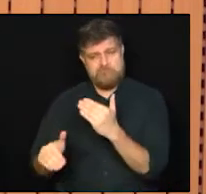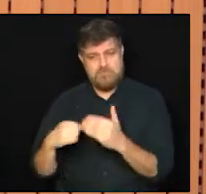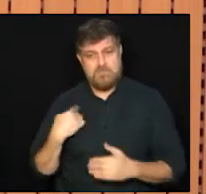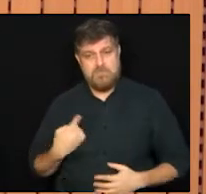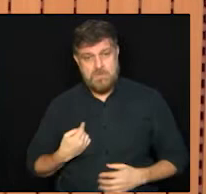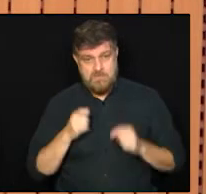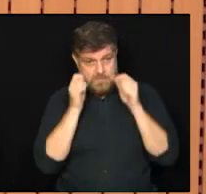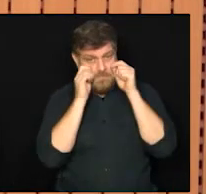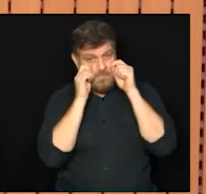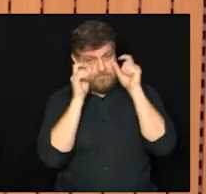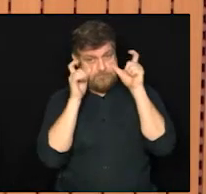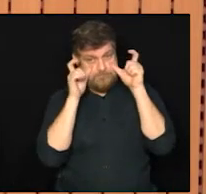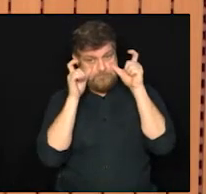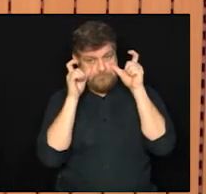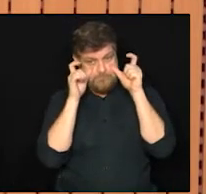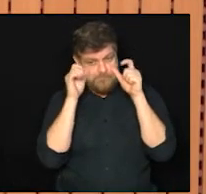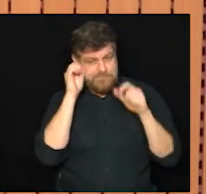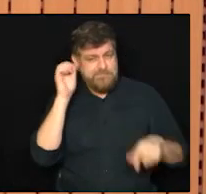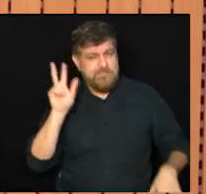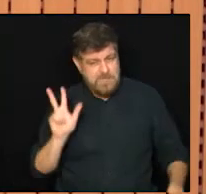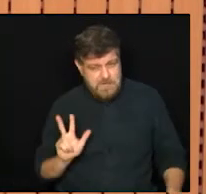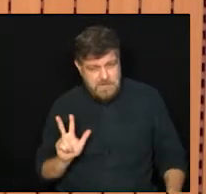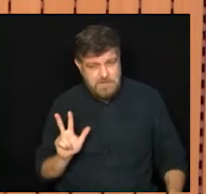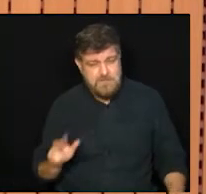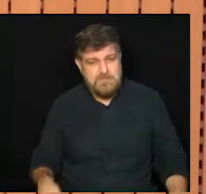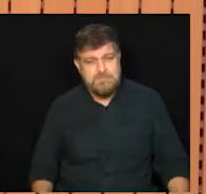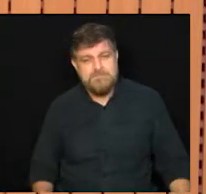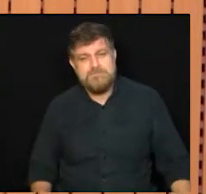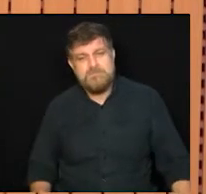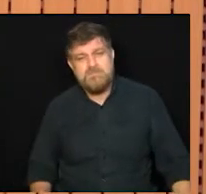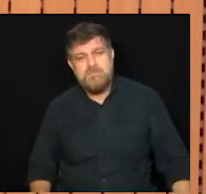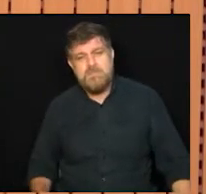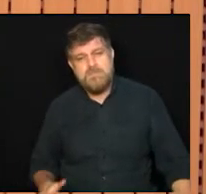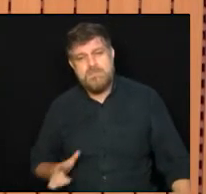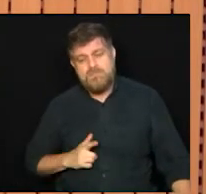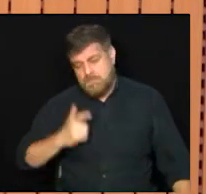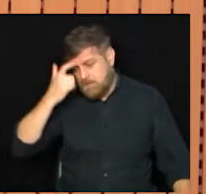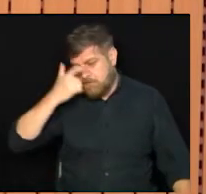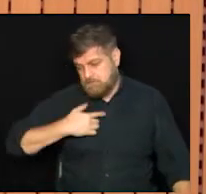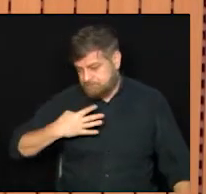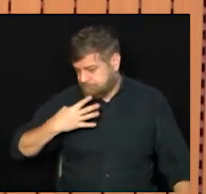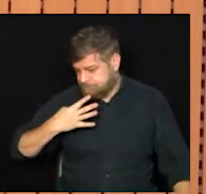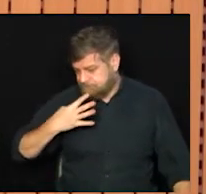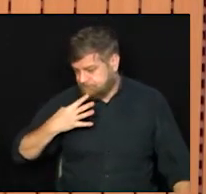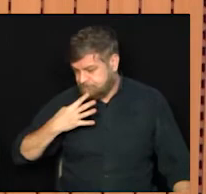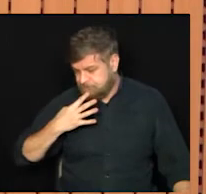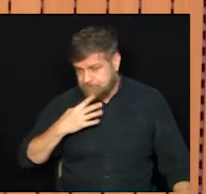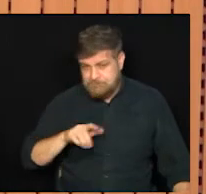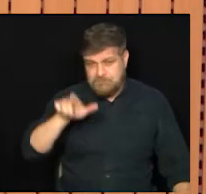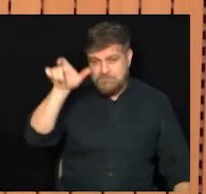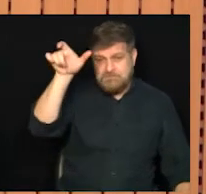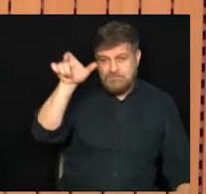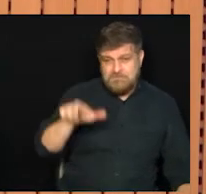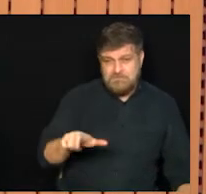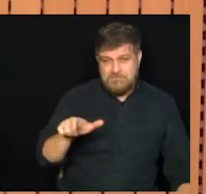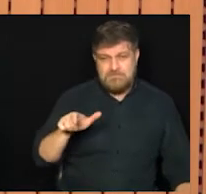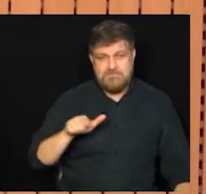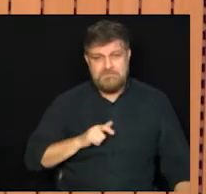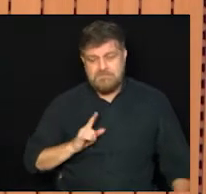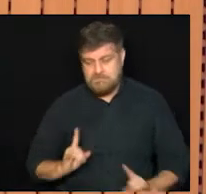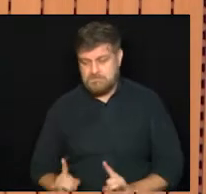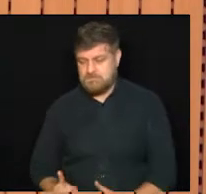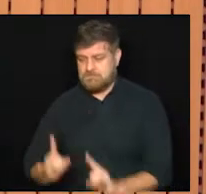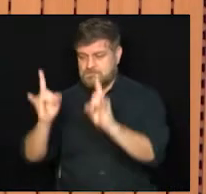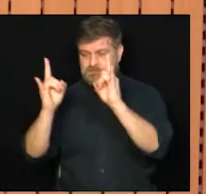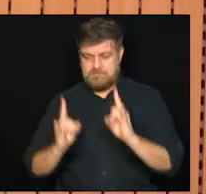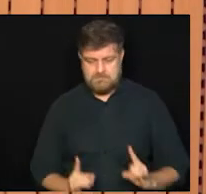atentos a isso. Essa questão que, para ser honesto, eu não conhecia, essa figura dos conde-hotéis, né? Que